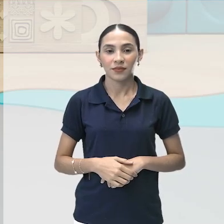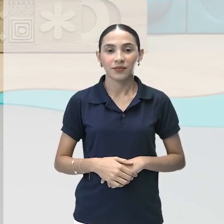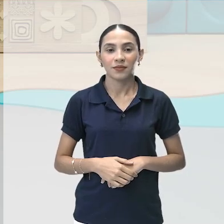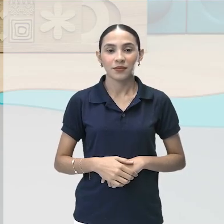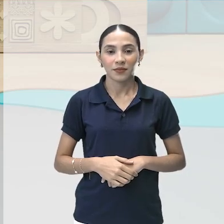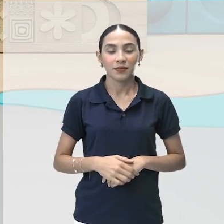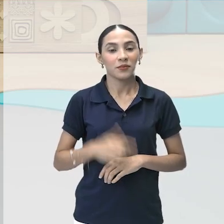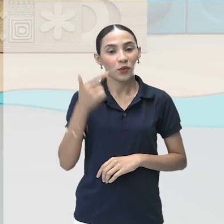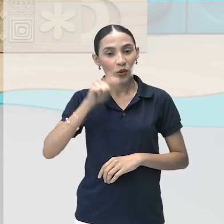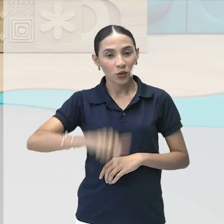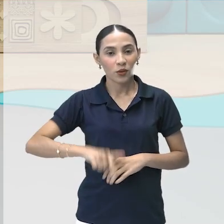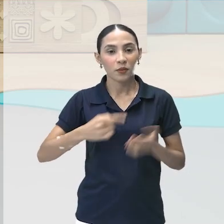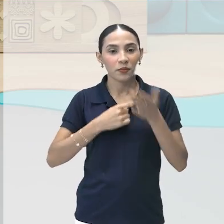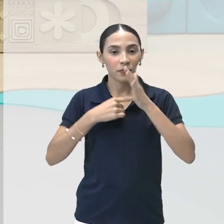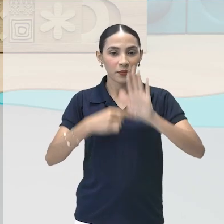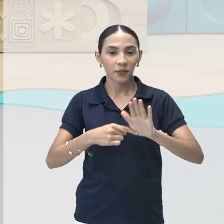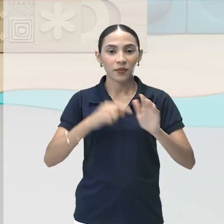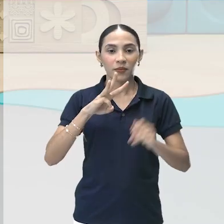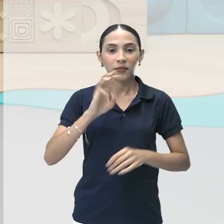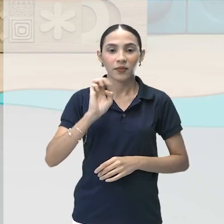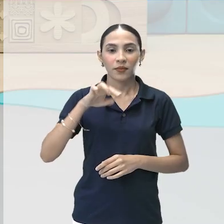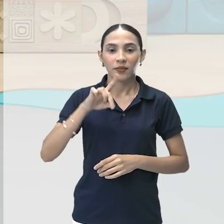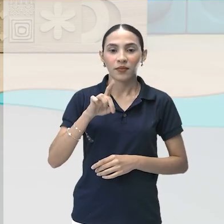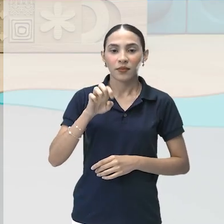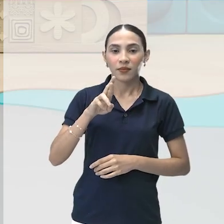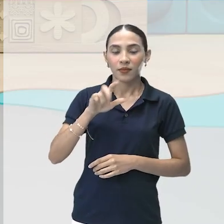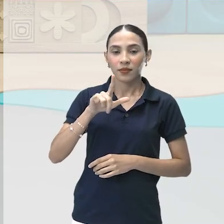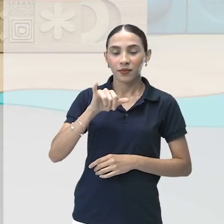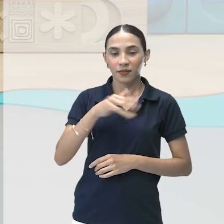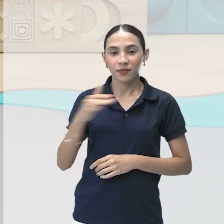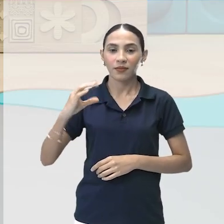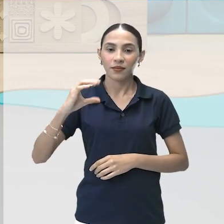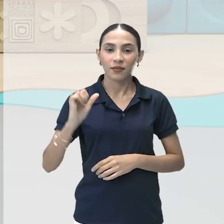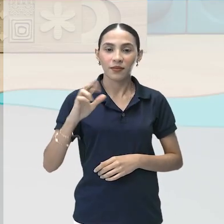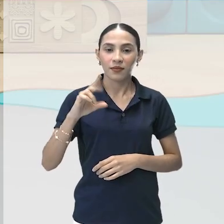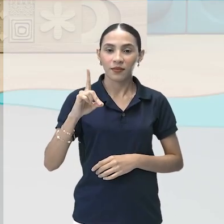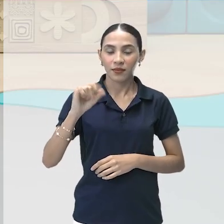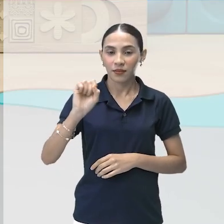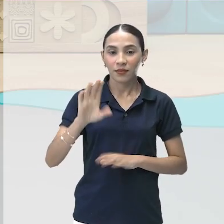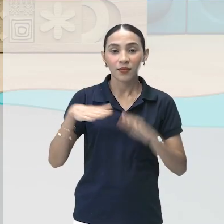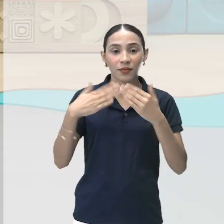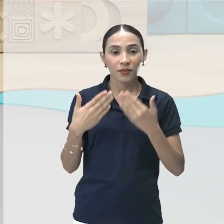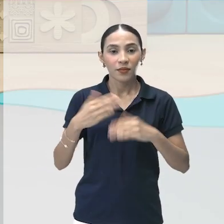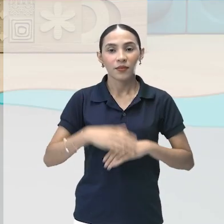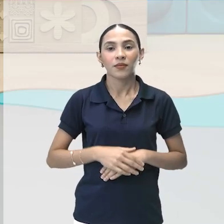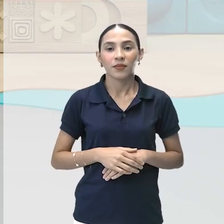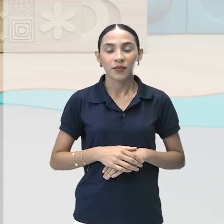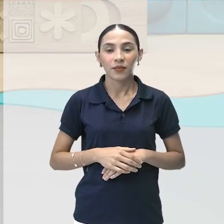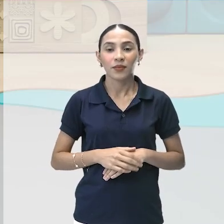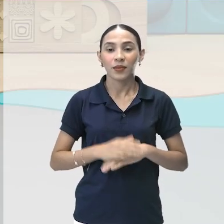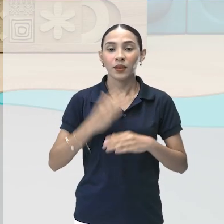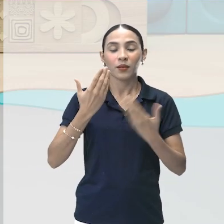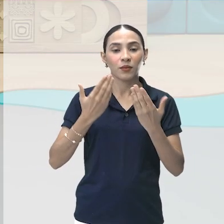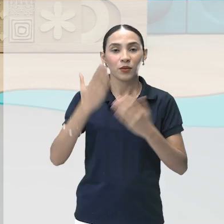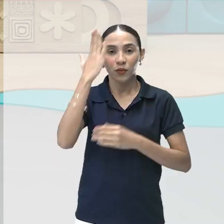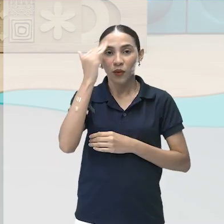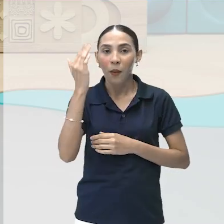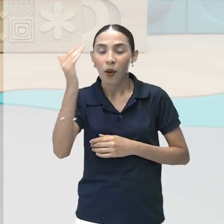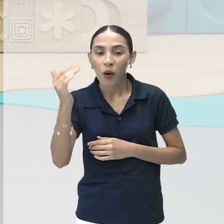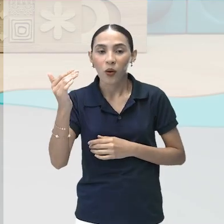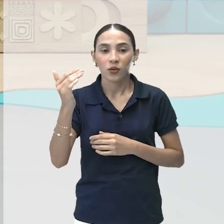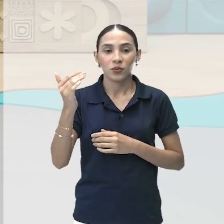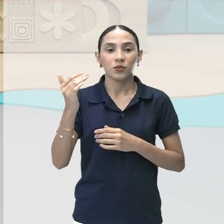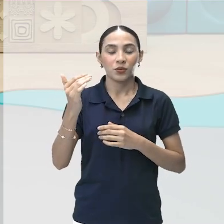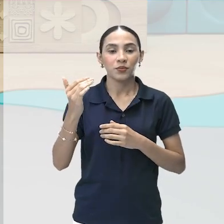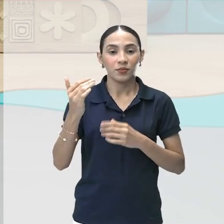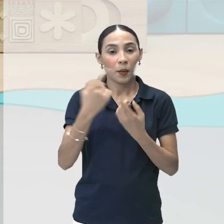E mais uma vez mostramos o Vanderlei Cardoso com a música Promessa. Então, esses foram os cantores desse